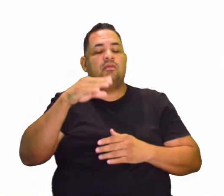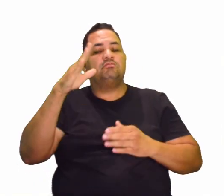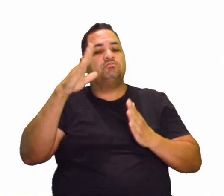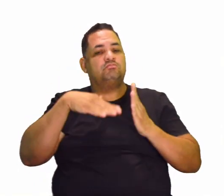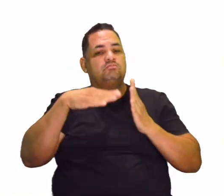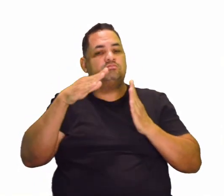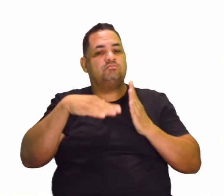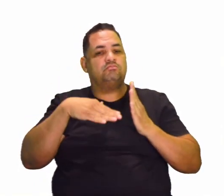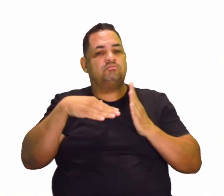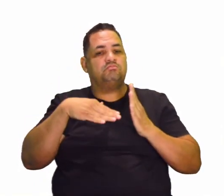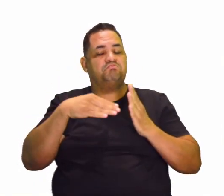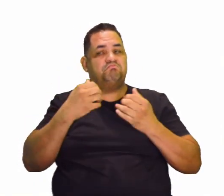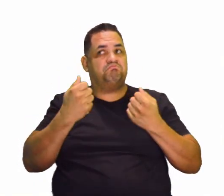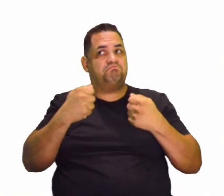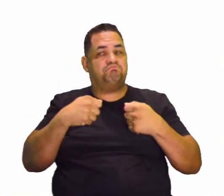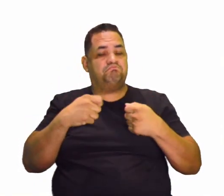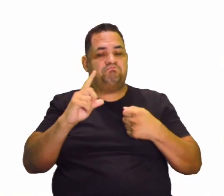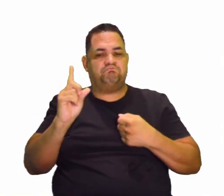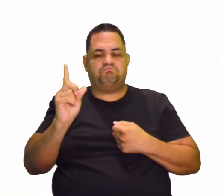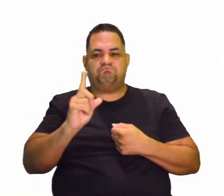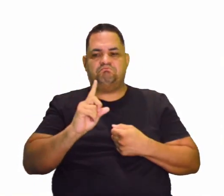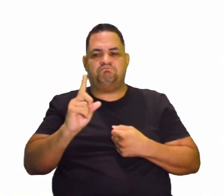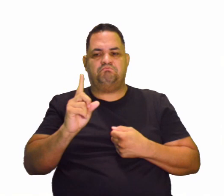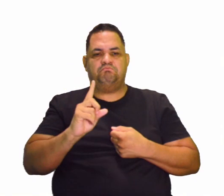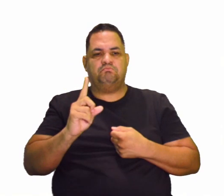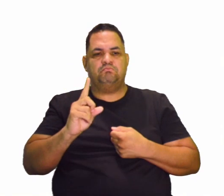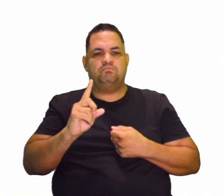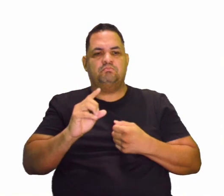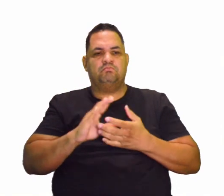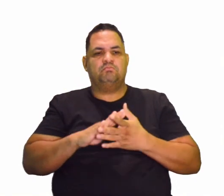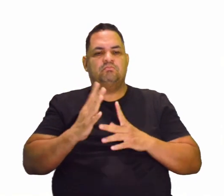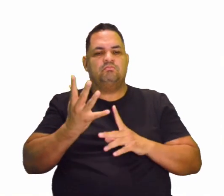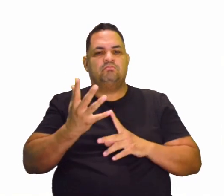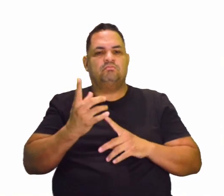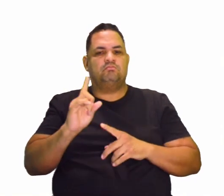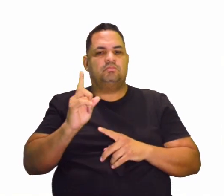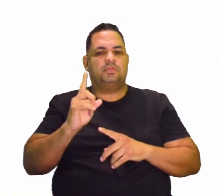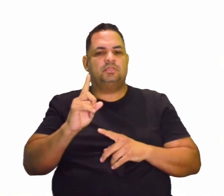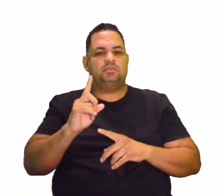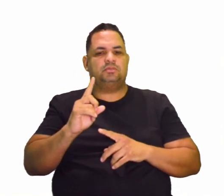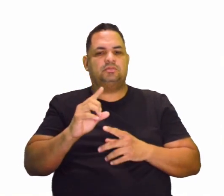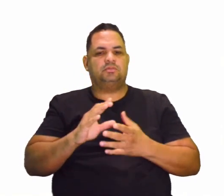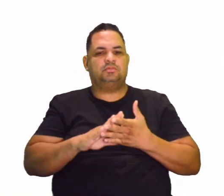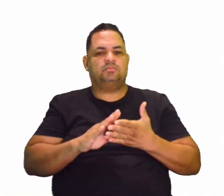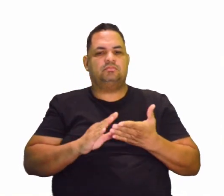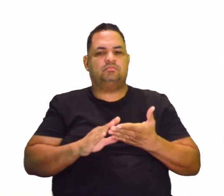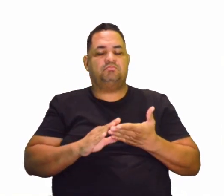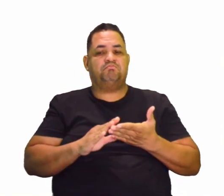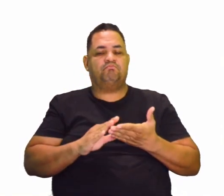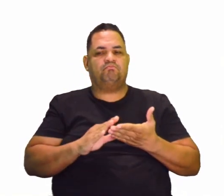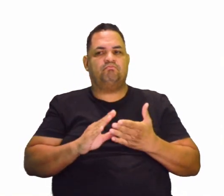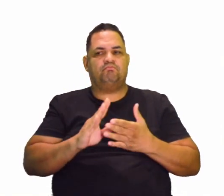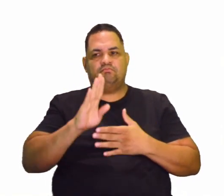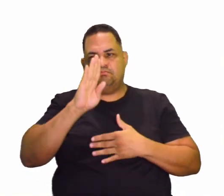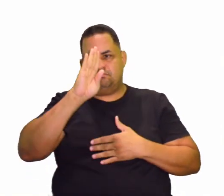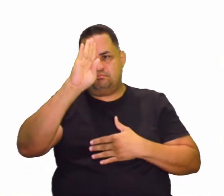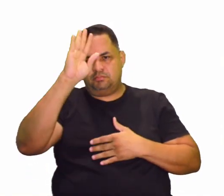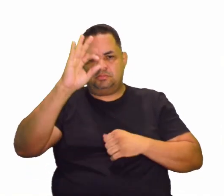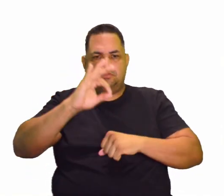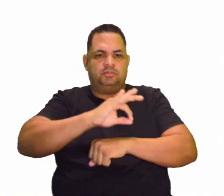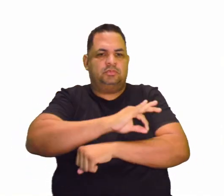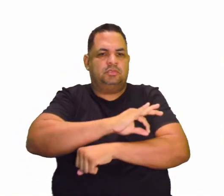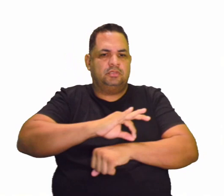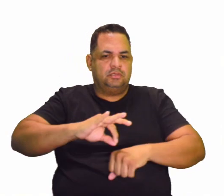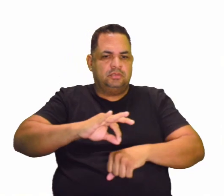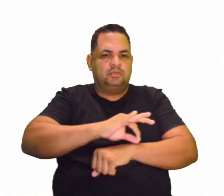que não. Não foi só a pintura, foi principalmente a arquitetura